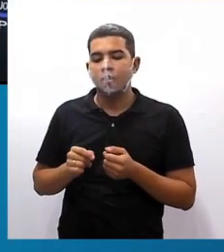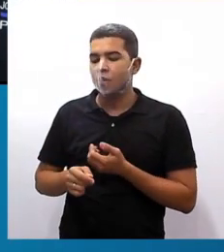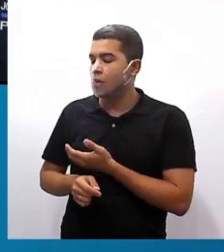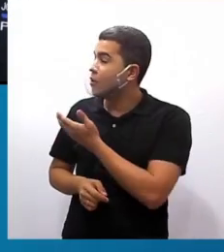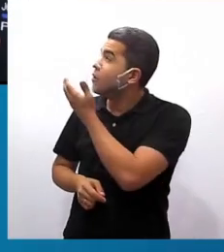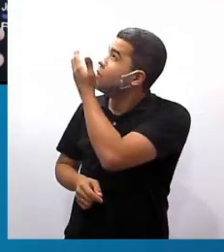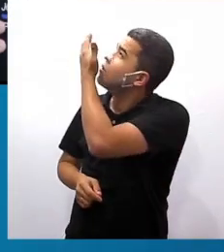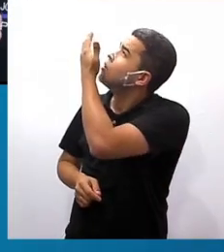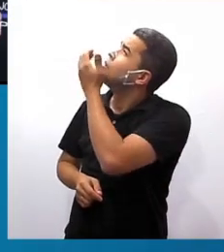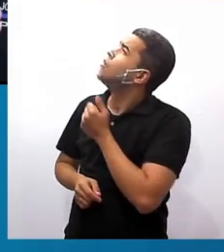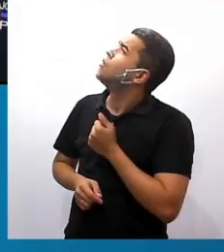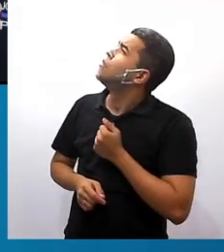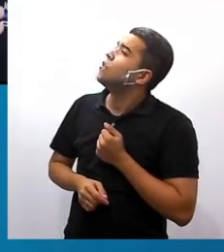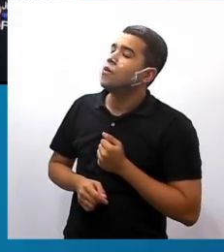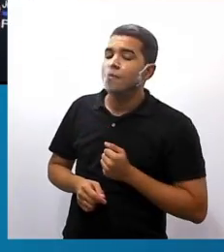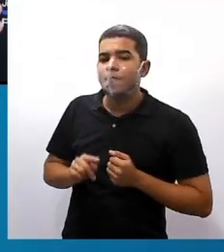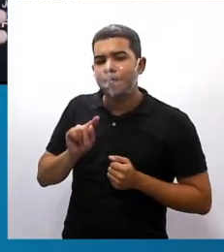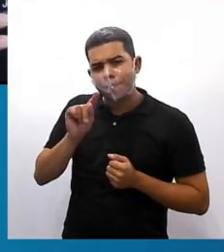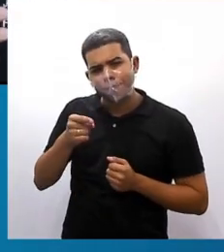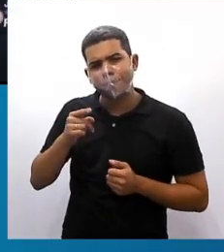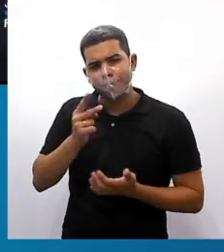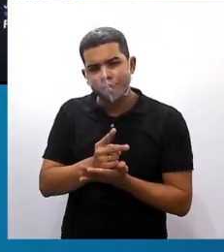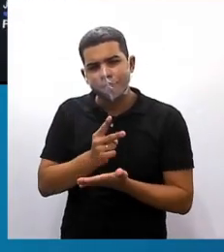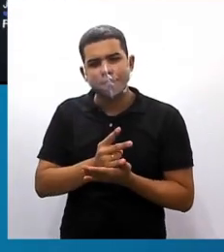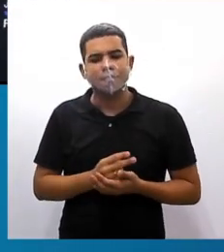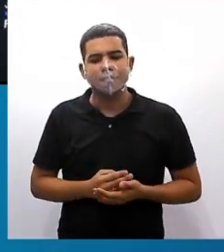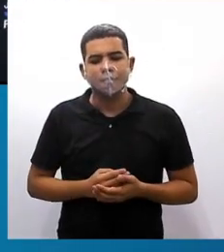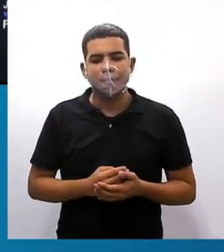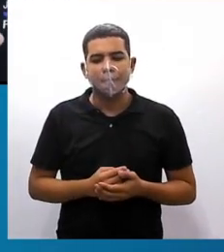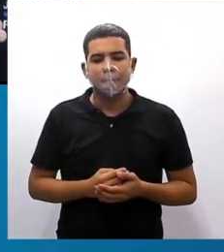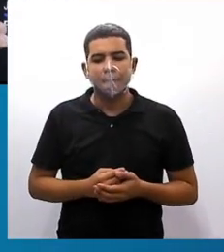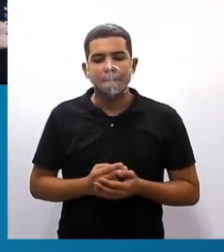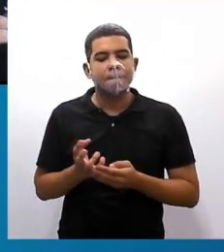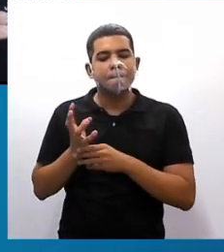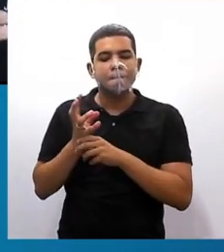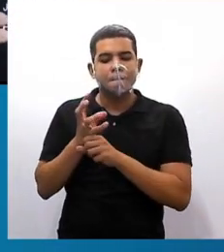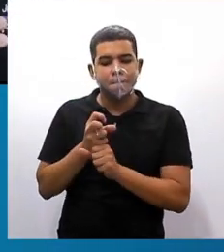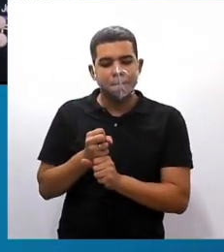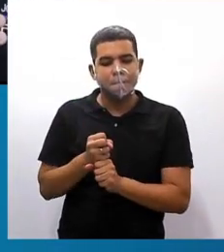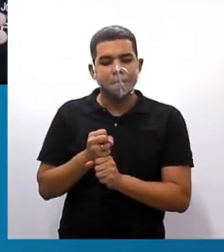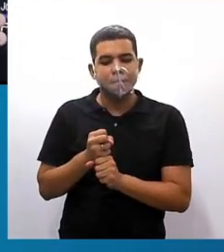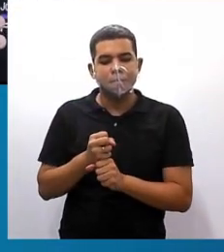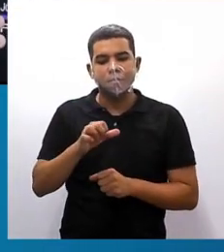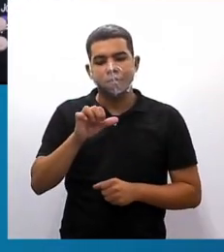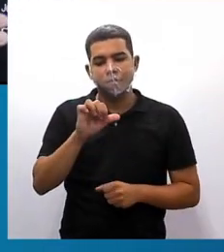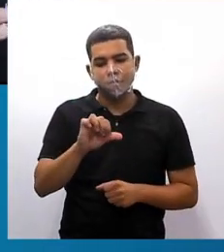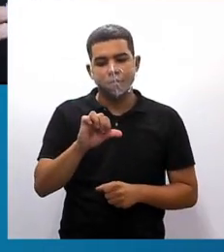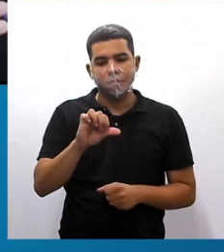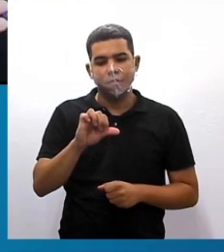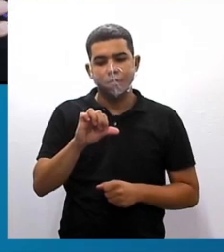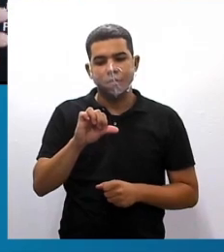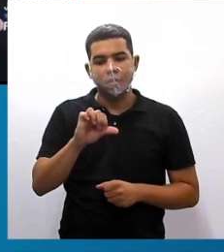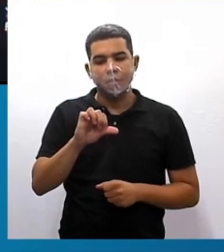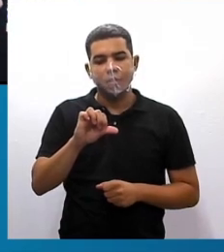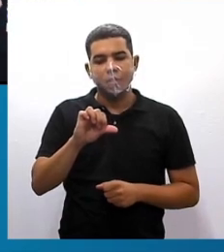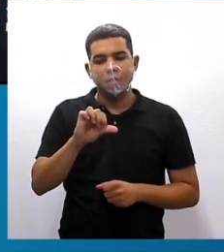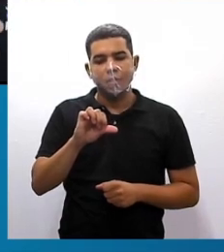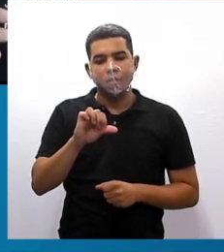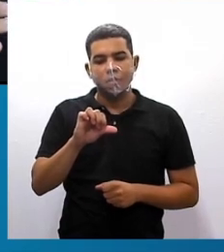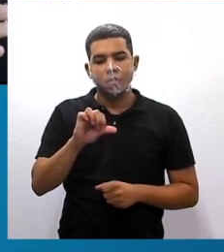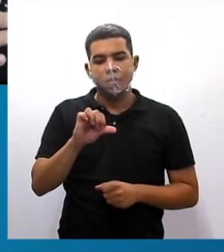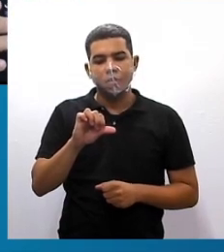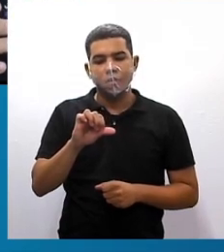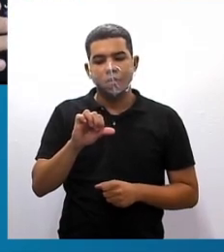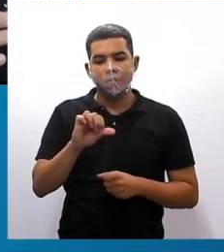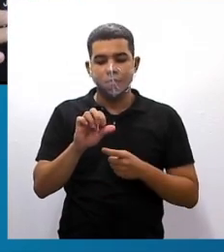Repetir a vírgula. E agora somar 1 mais 5 mais 1 mais 2, que deu 9. Ó, 5, 6.